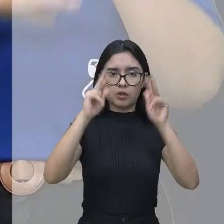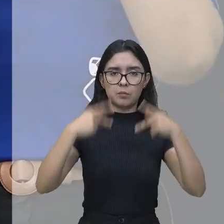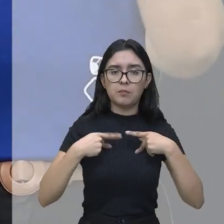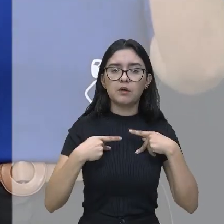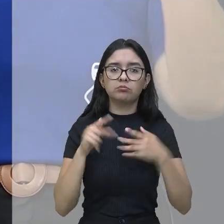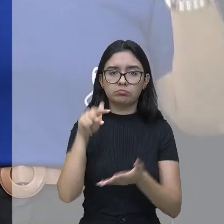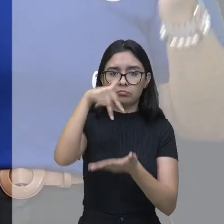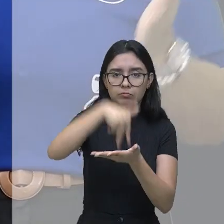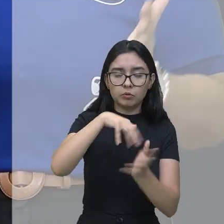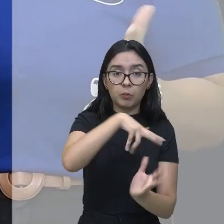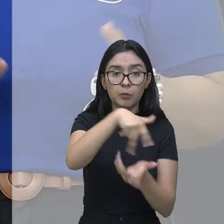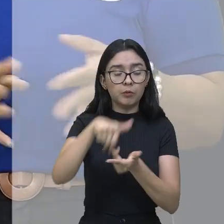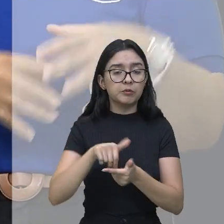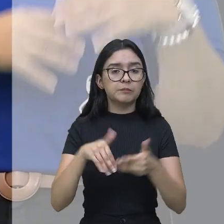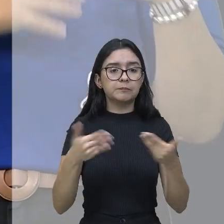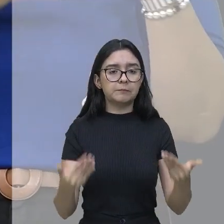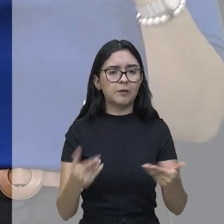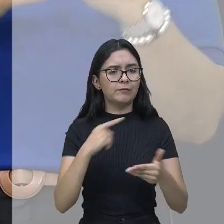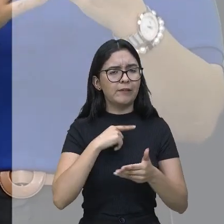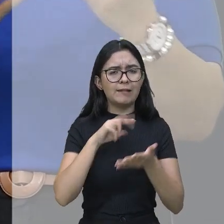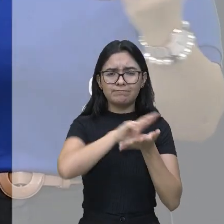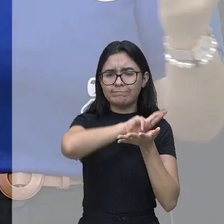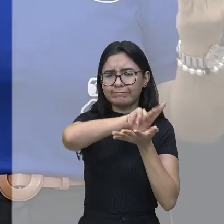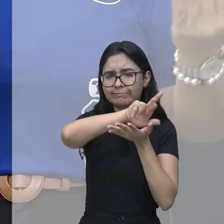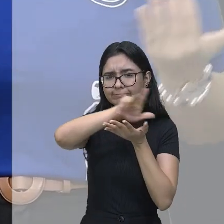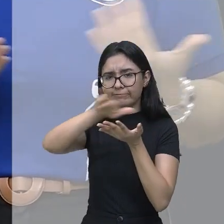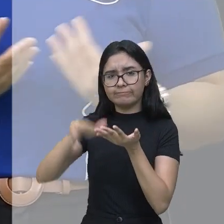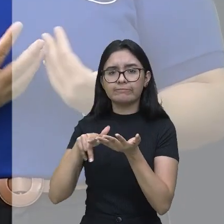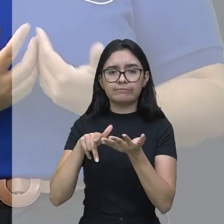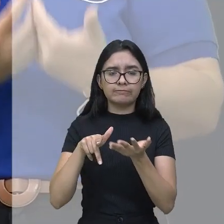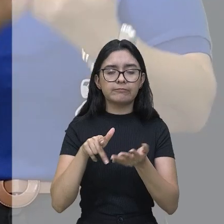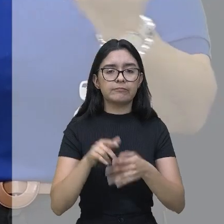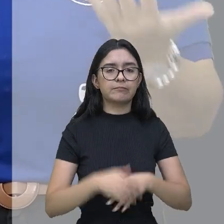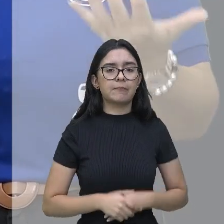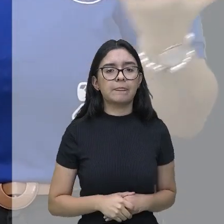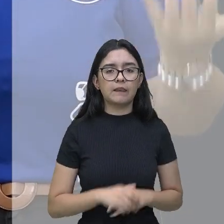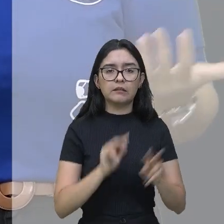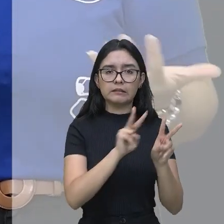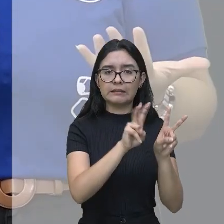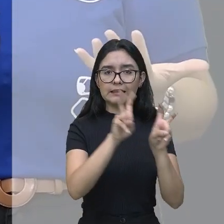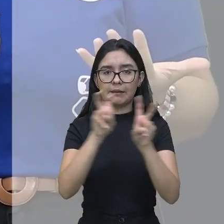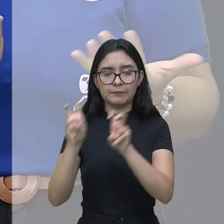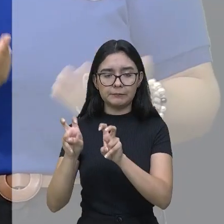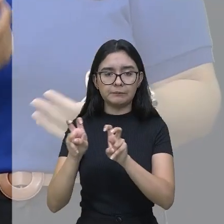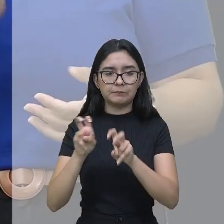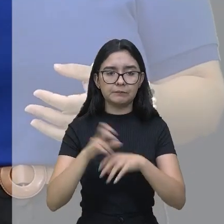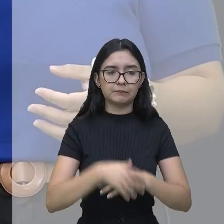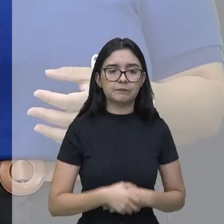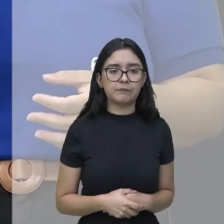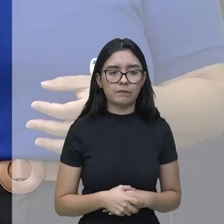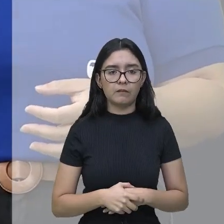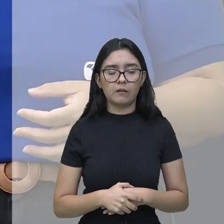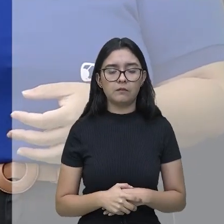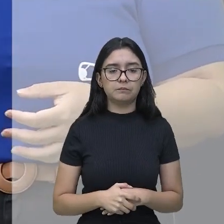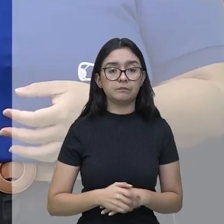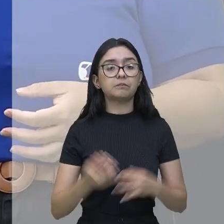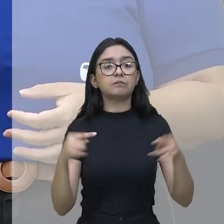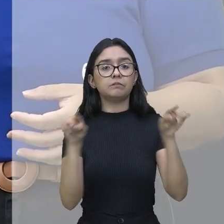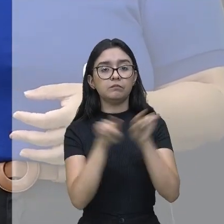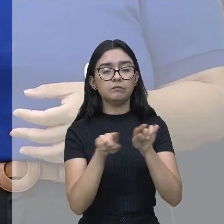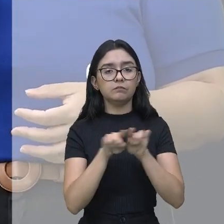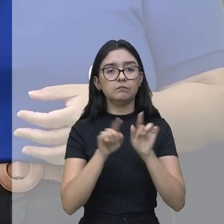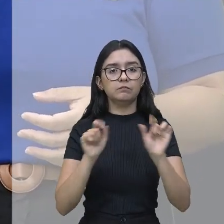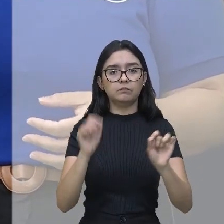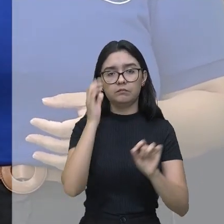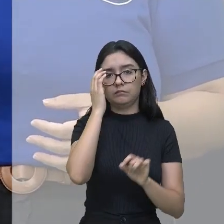Então, vejam, ele vai abranger em seus temas muitos aspectos, correto? E ele também vai ter